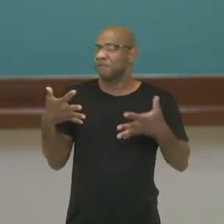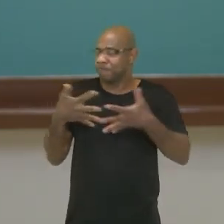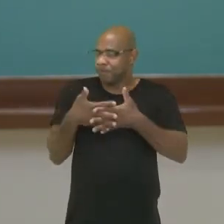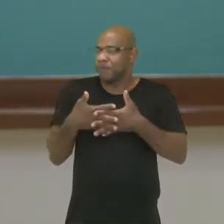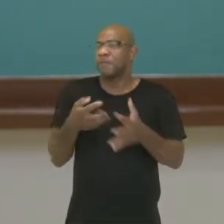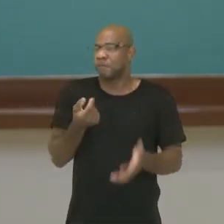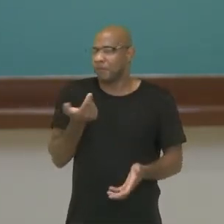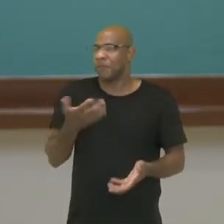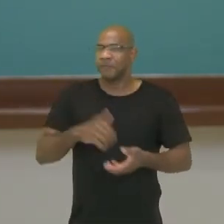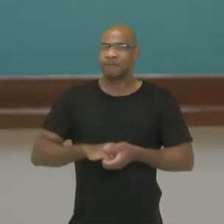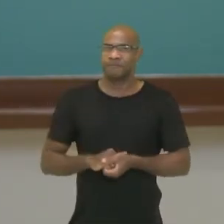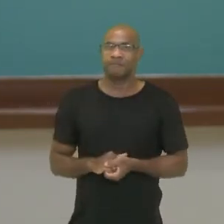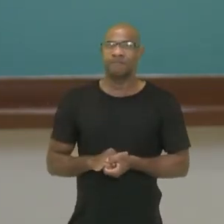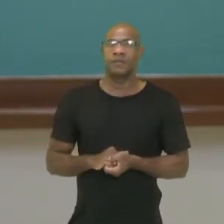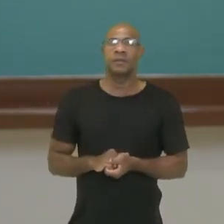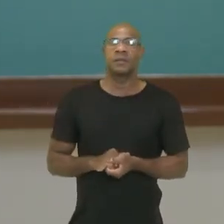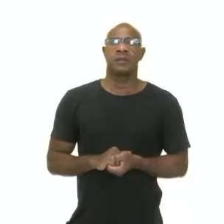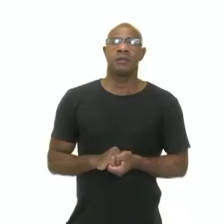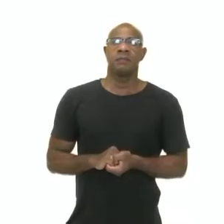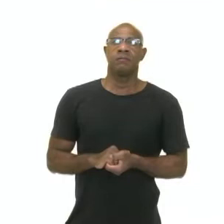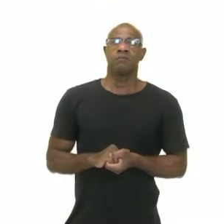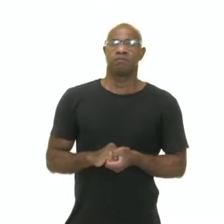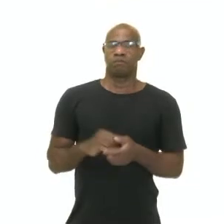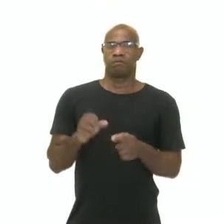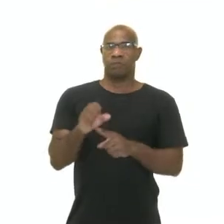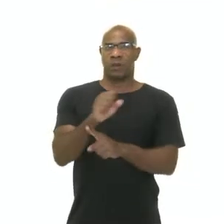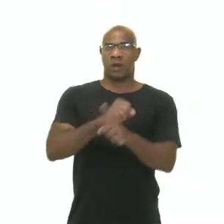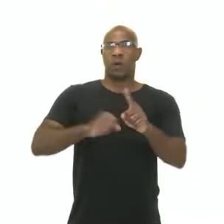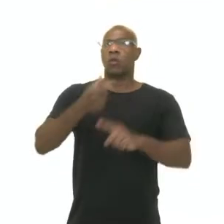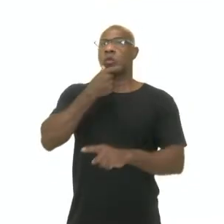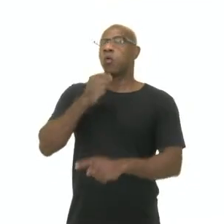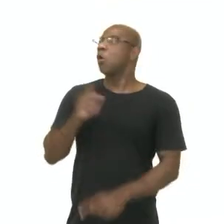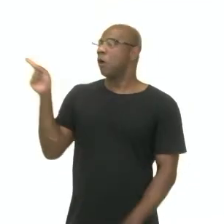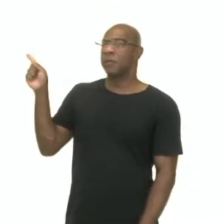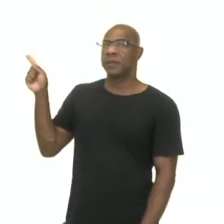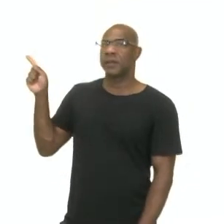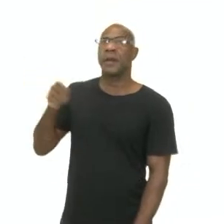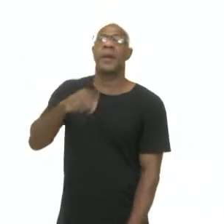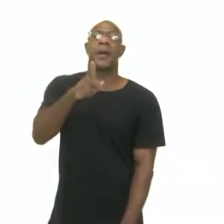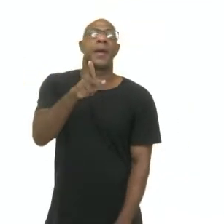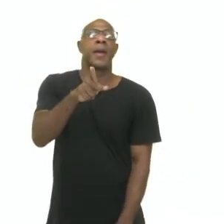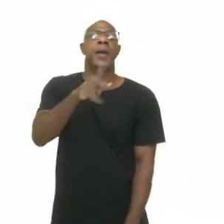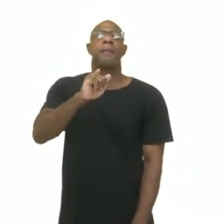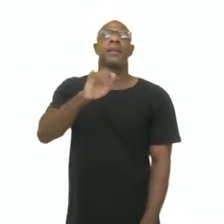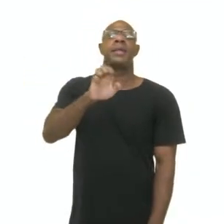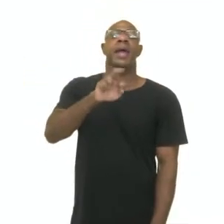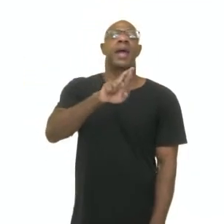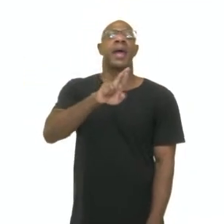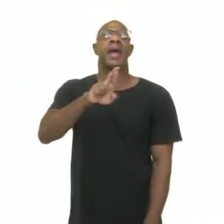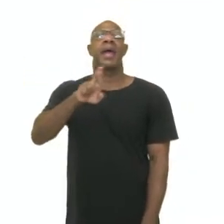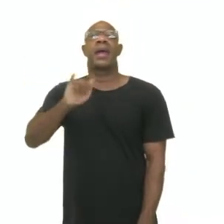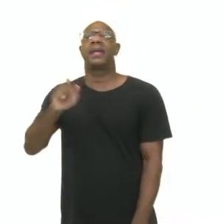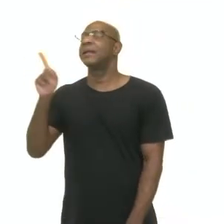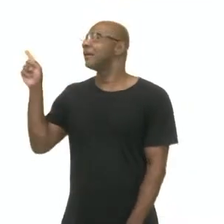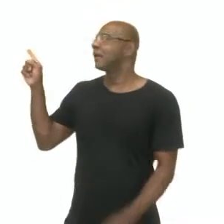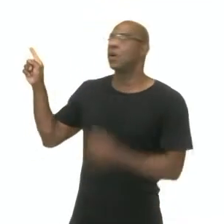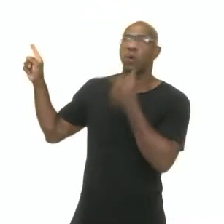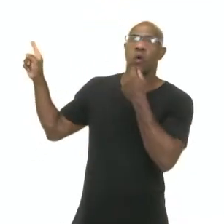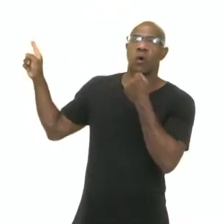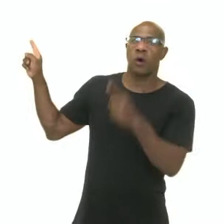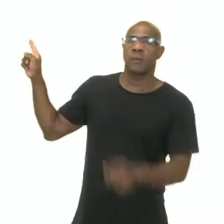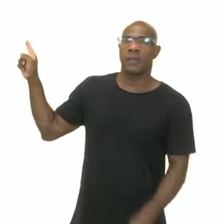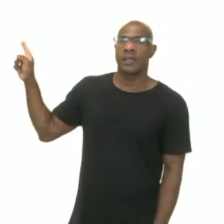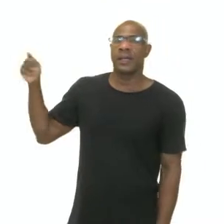pessoal? O sociólogo francês Pierre Bourdieu, que está ali na imagem, desenvolveu a noção